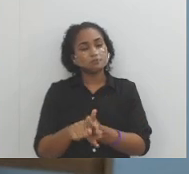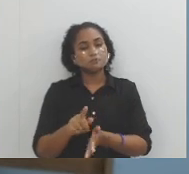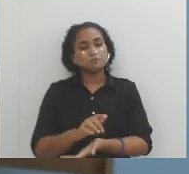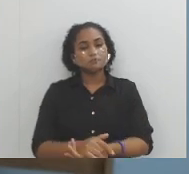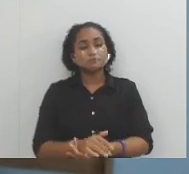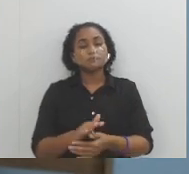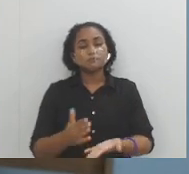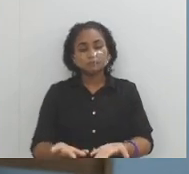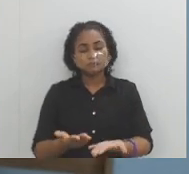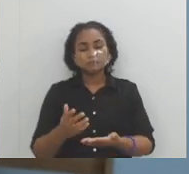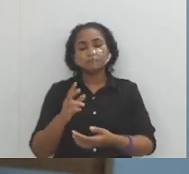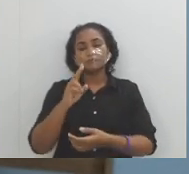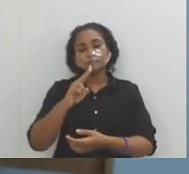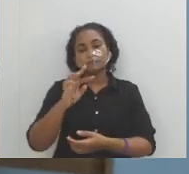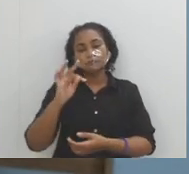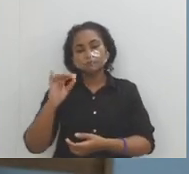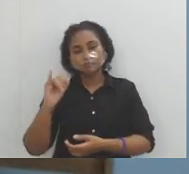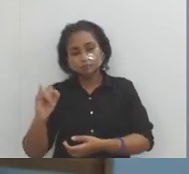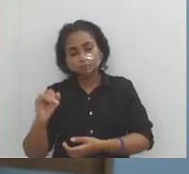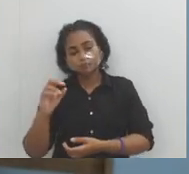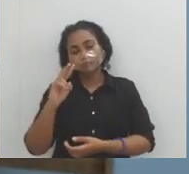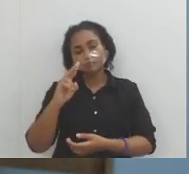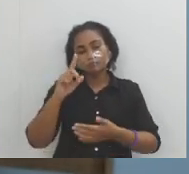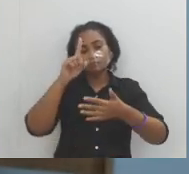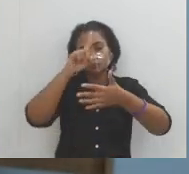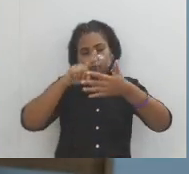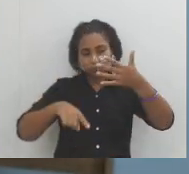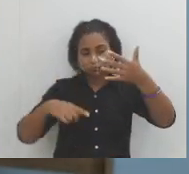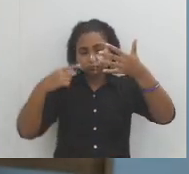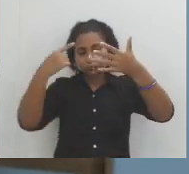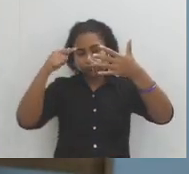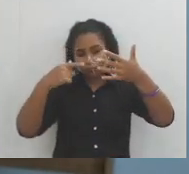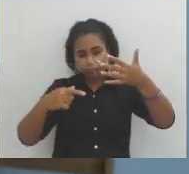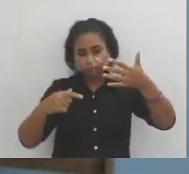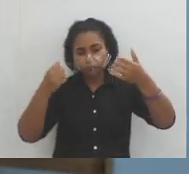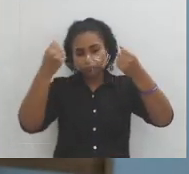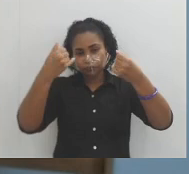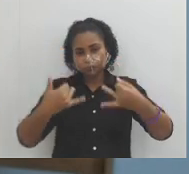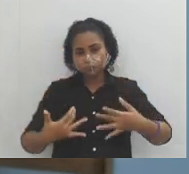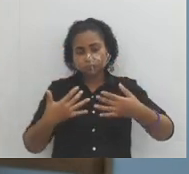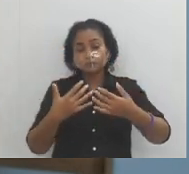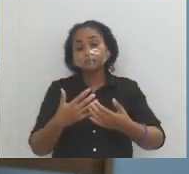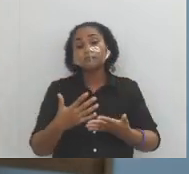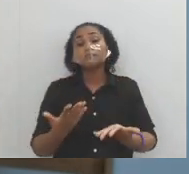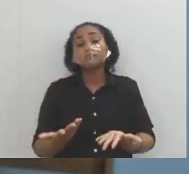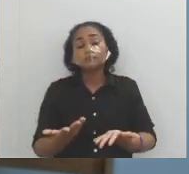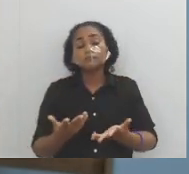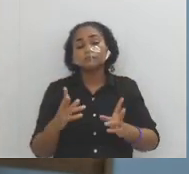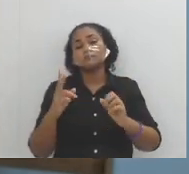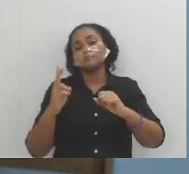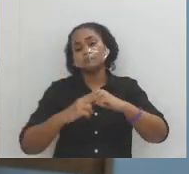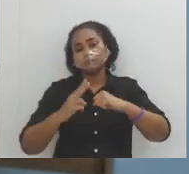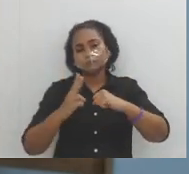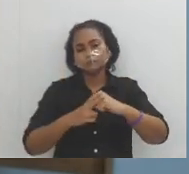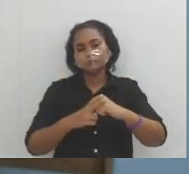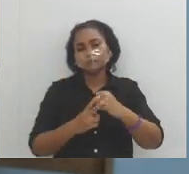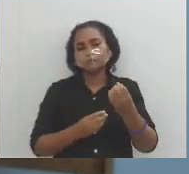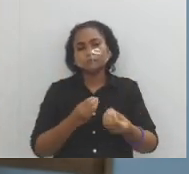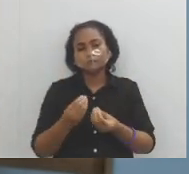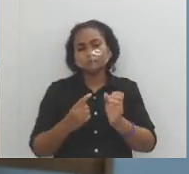intransitivo, transitivo direto, transitivo indireto, transitivo direto e indireto são verbos que nós vamos